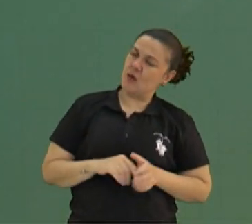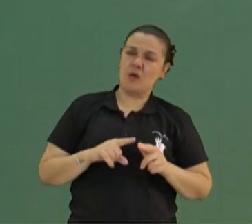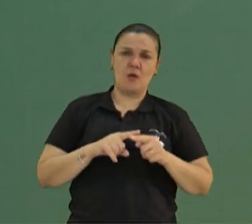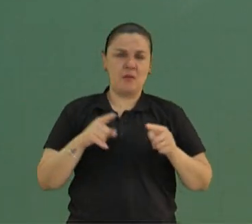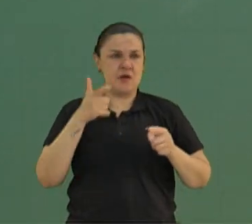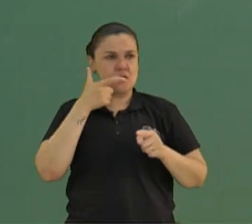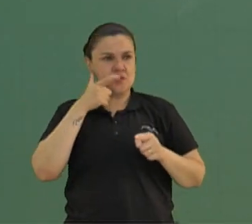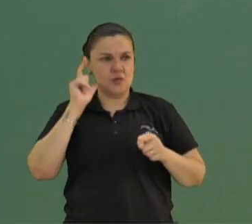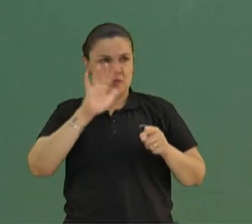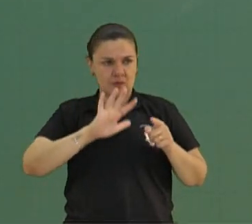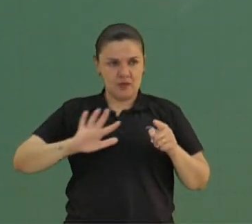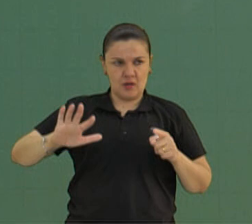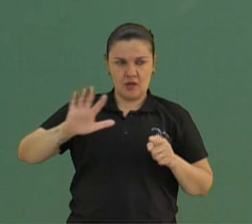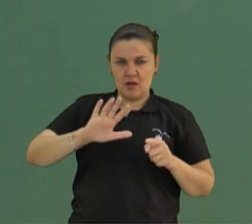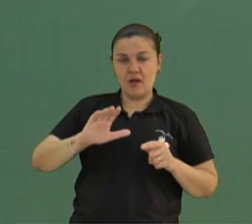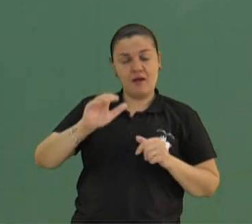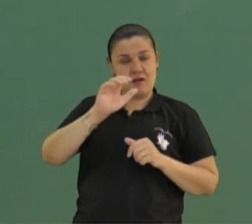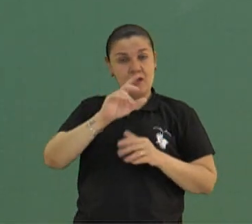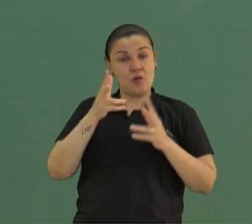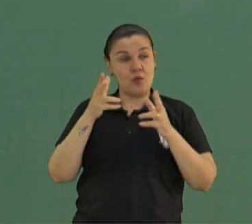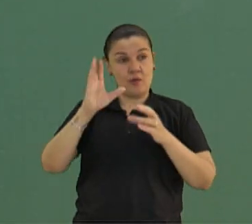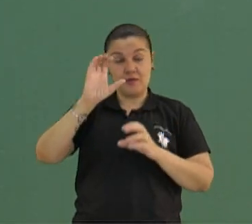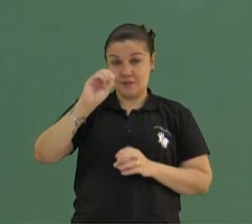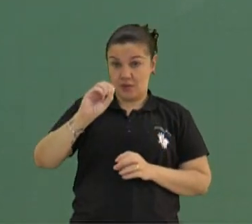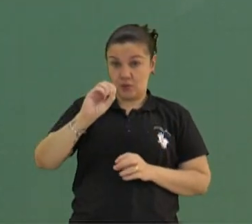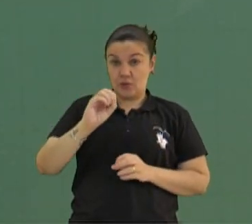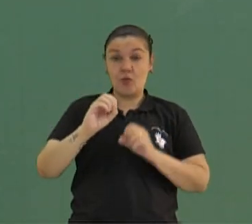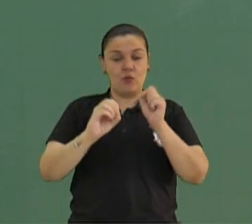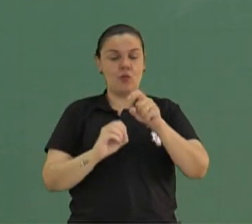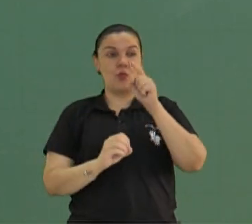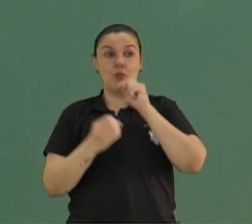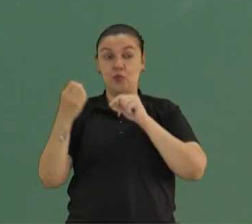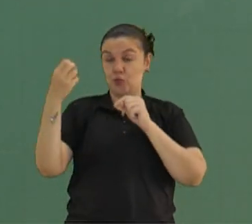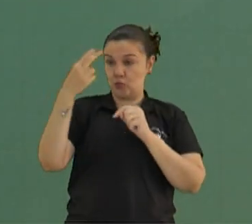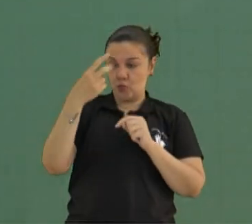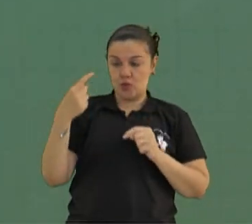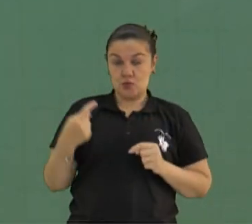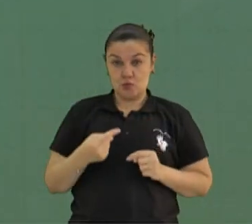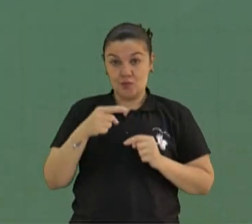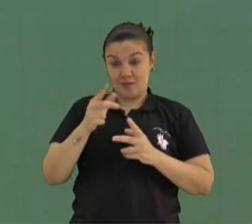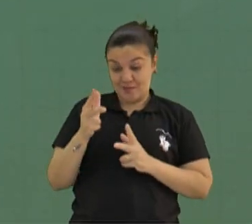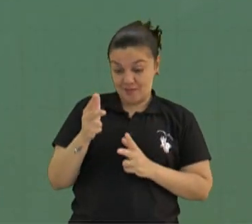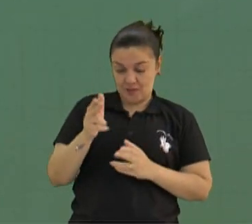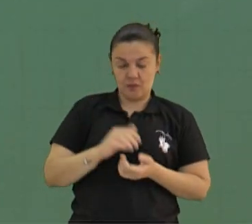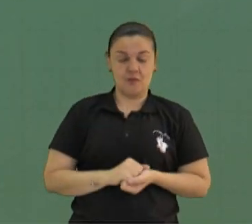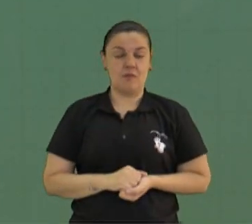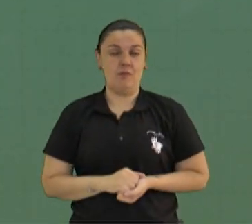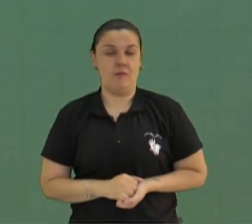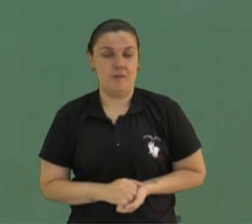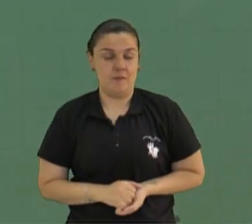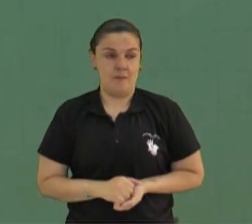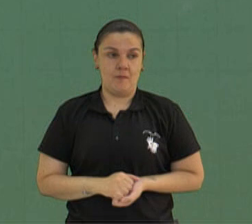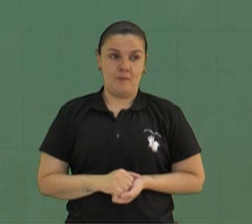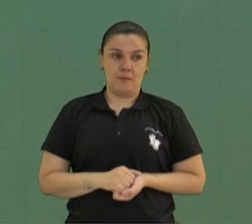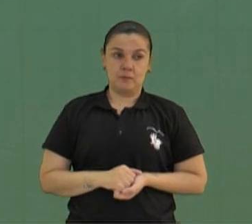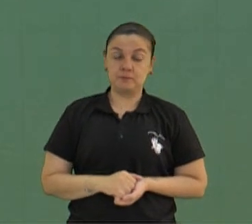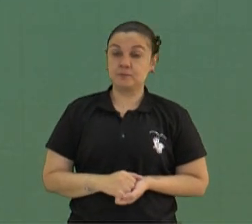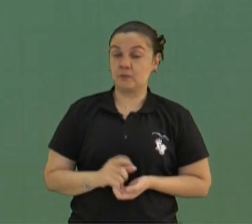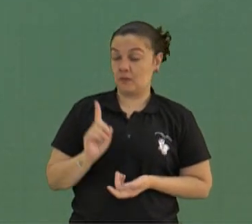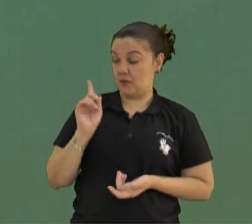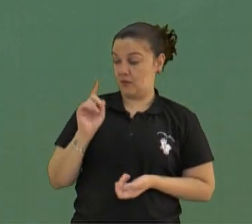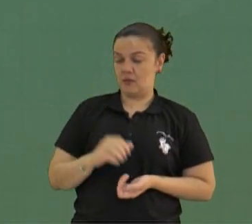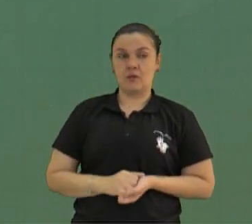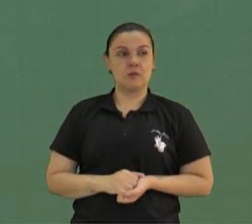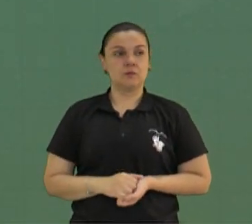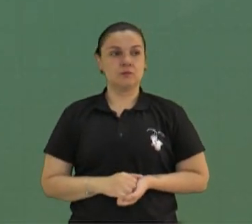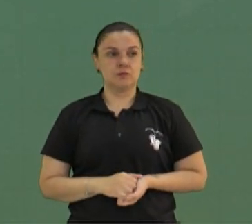campo resultante no ponto P igual a zero, um vetor tem que ser igual ao outro. Então, eu posso colocar aqui para você que o campo 1 tem